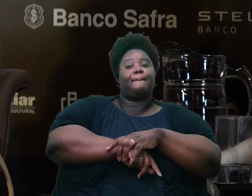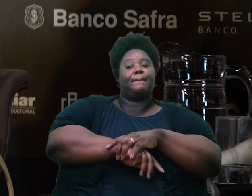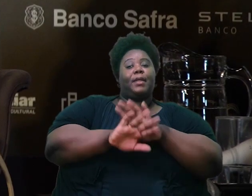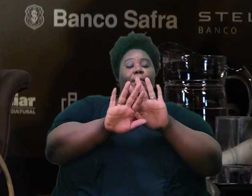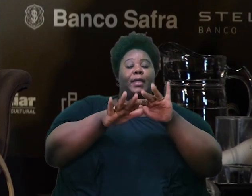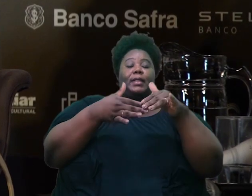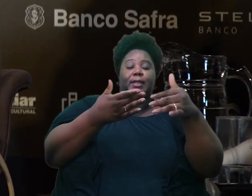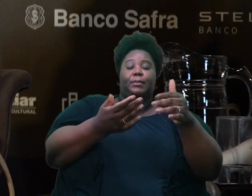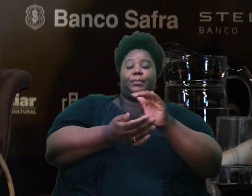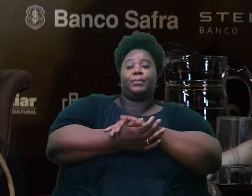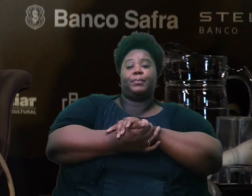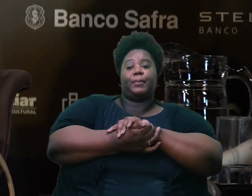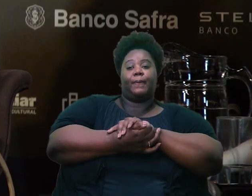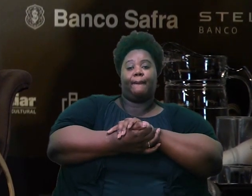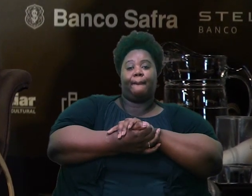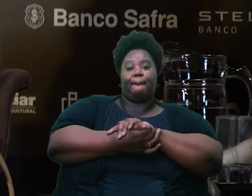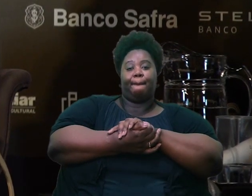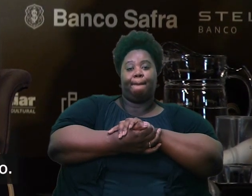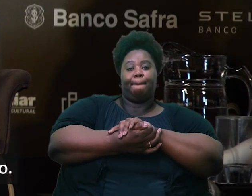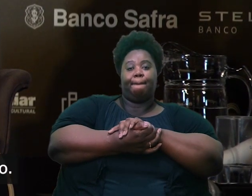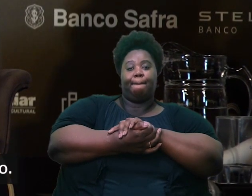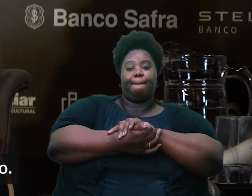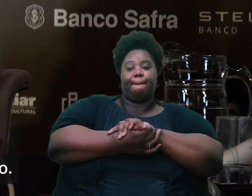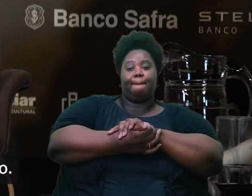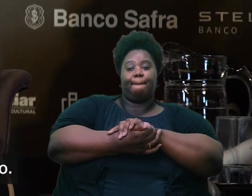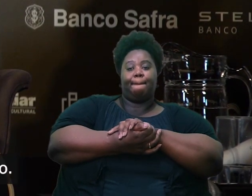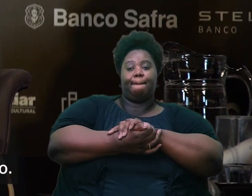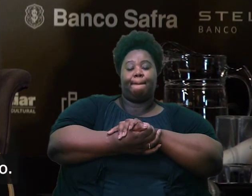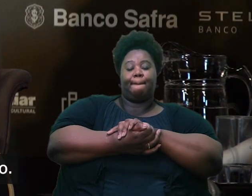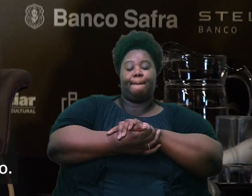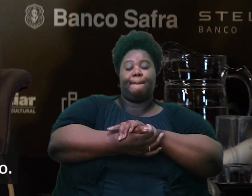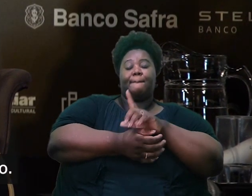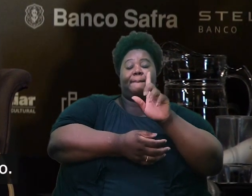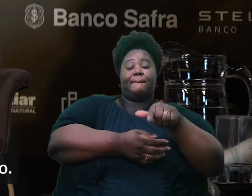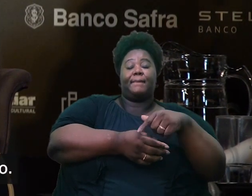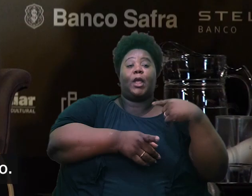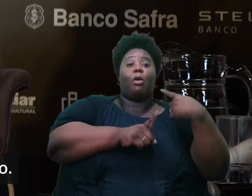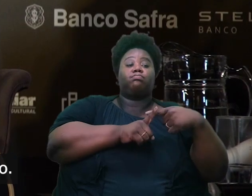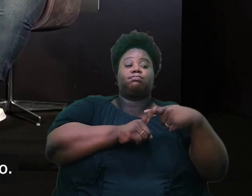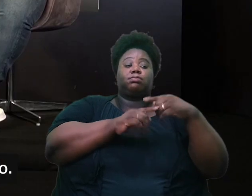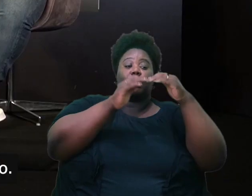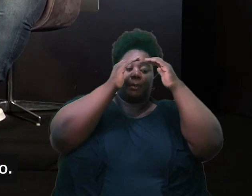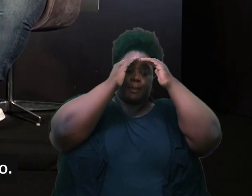Mas, então, é uma função que me honra muito,